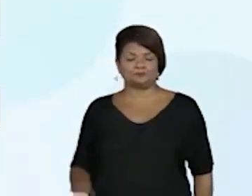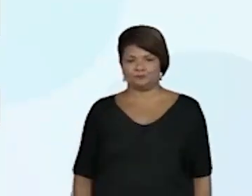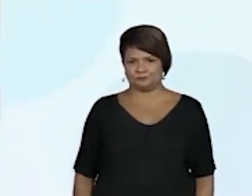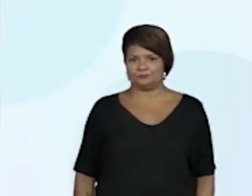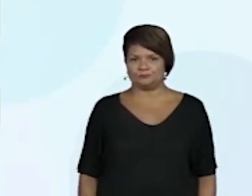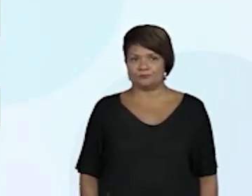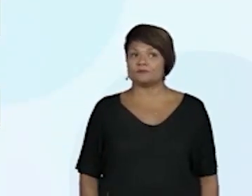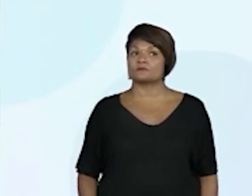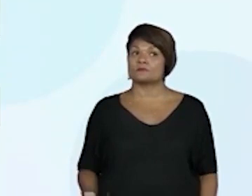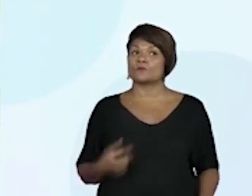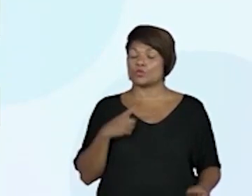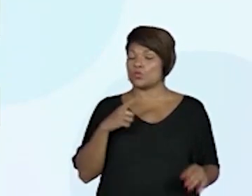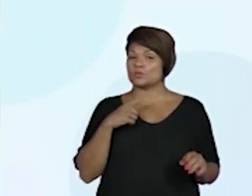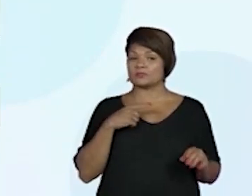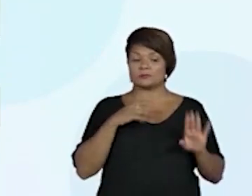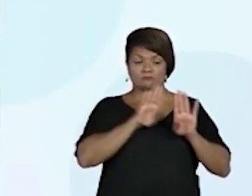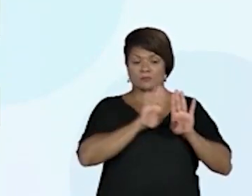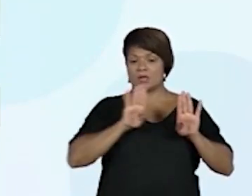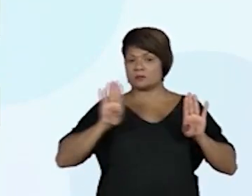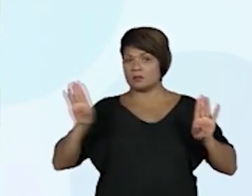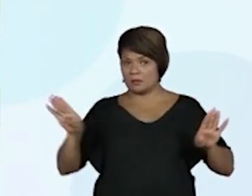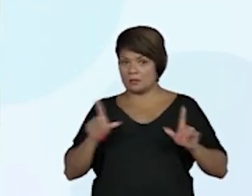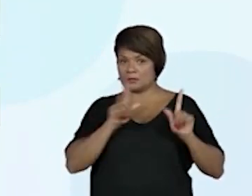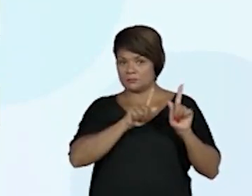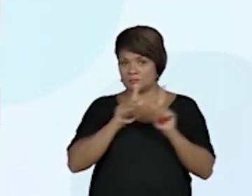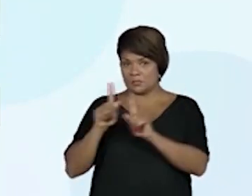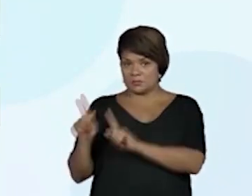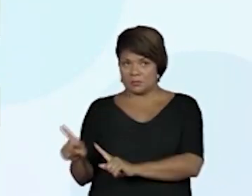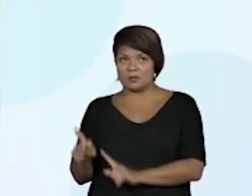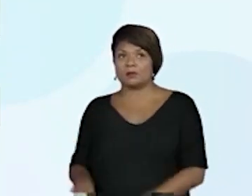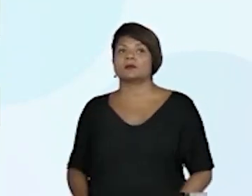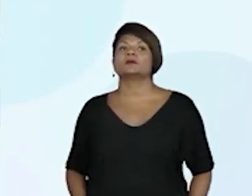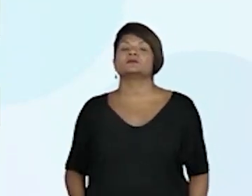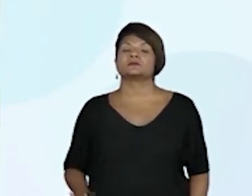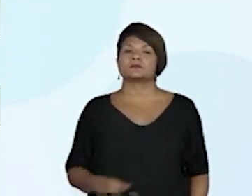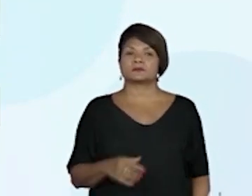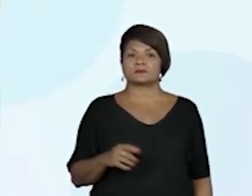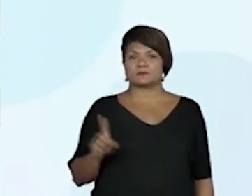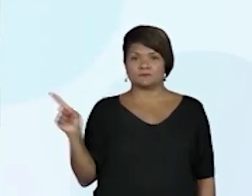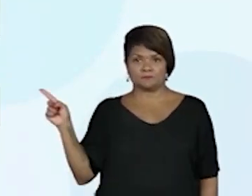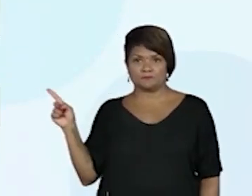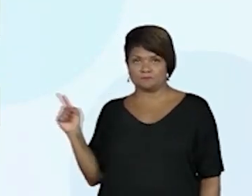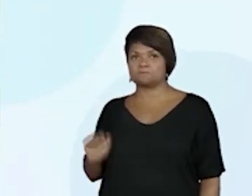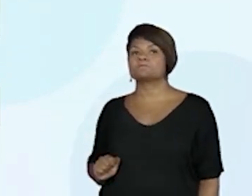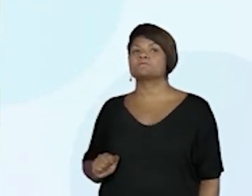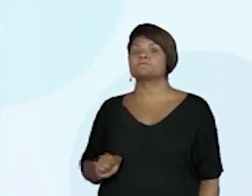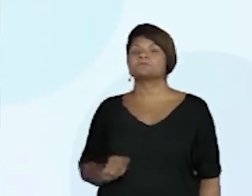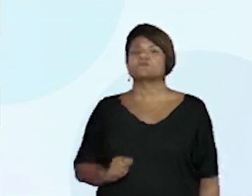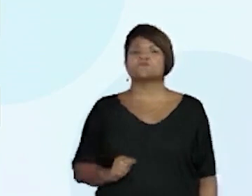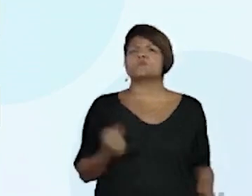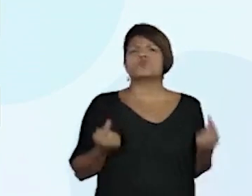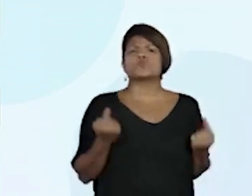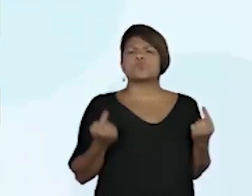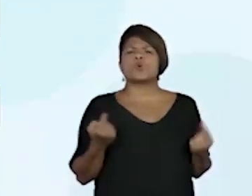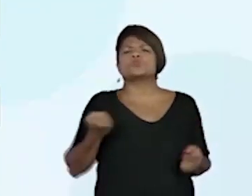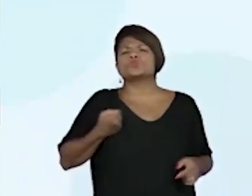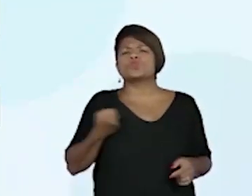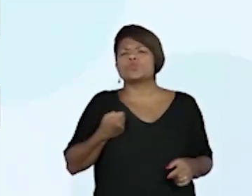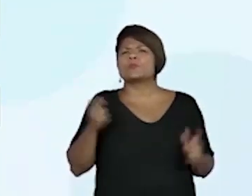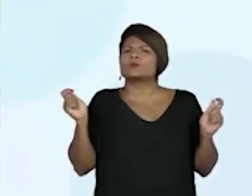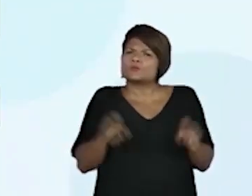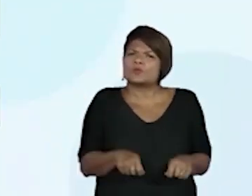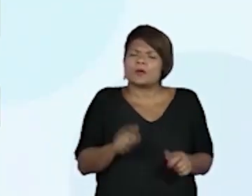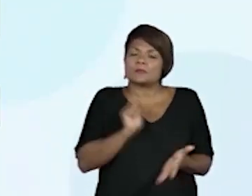as cartelas, então vamos lá. Com as cartelas abaixo, qual número é